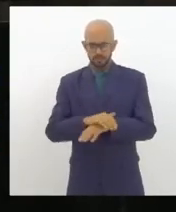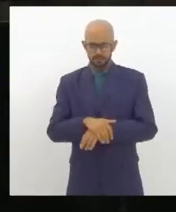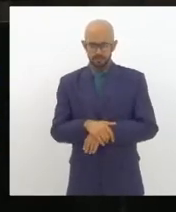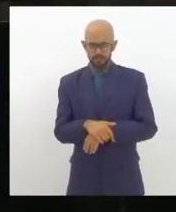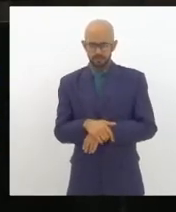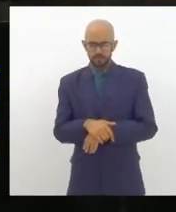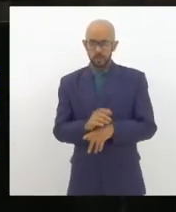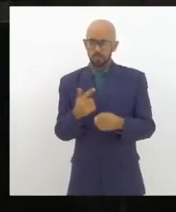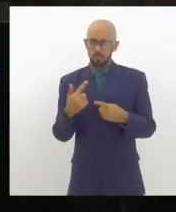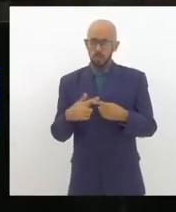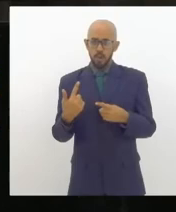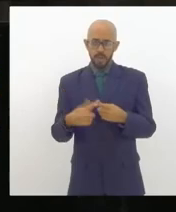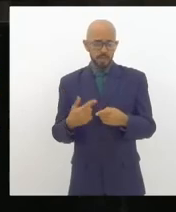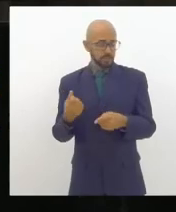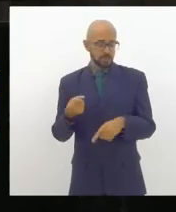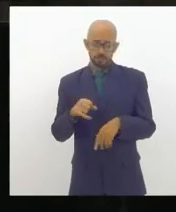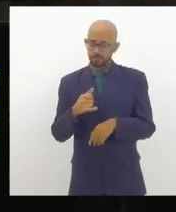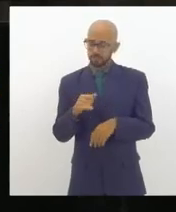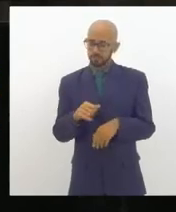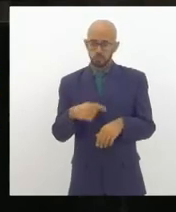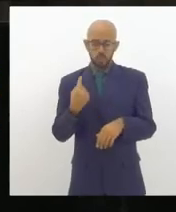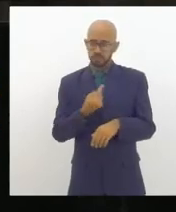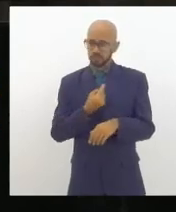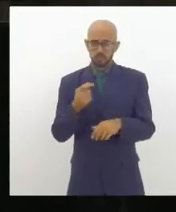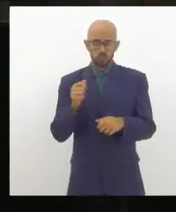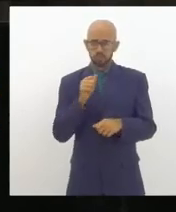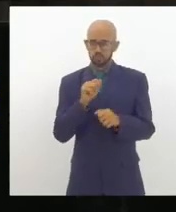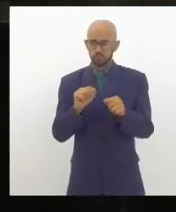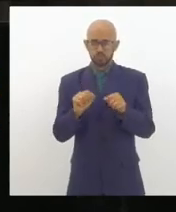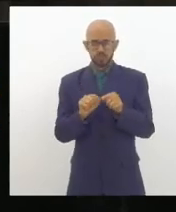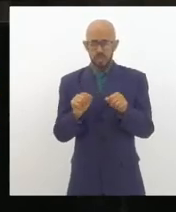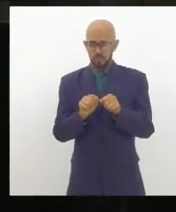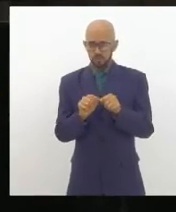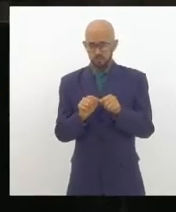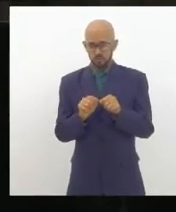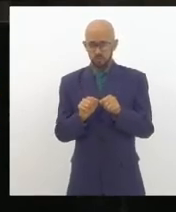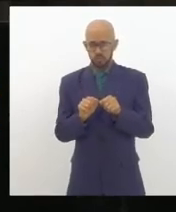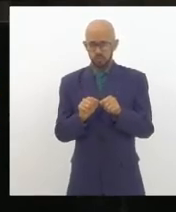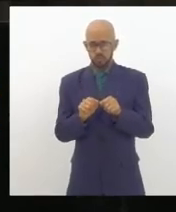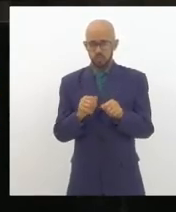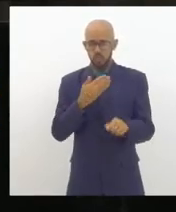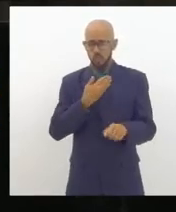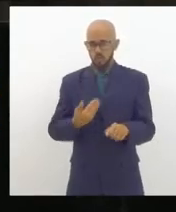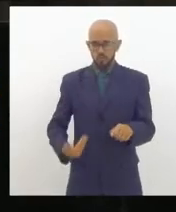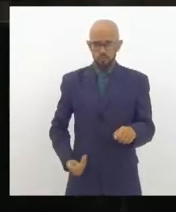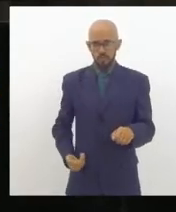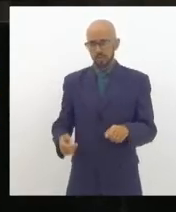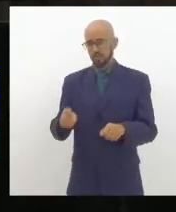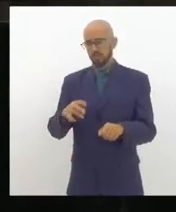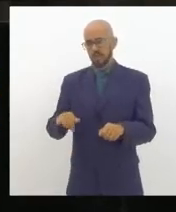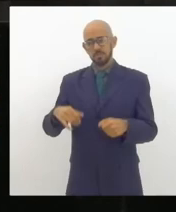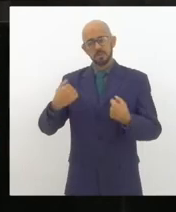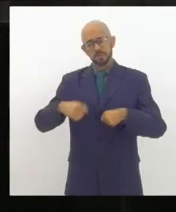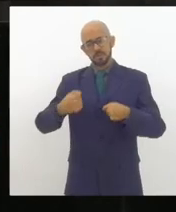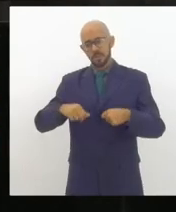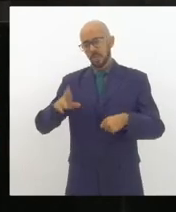ocorrer, senhora presidente, o governo vai passar a ter todos os dias que responder por